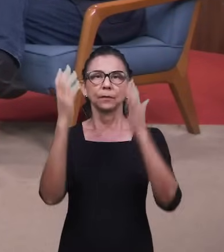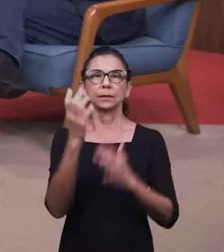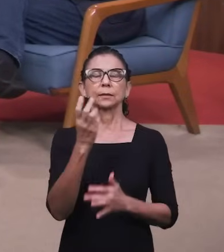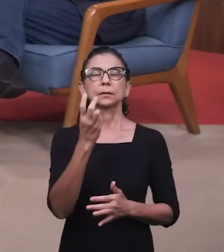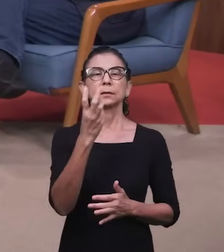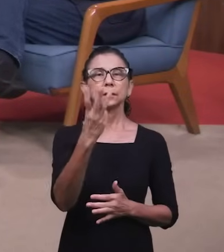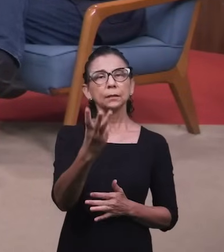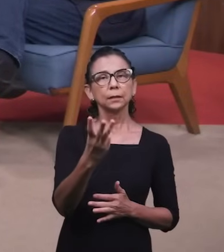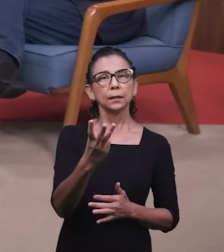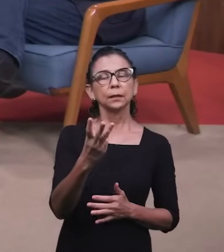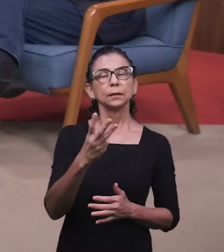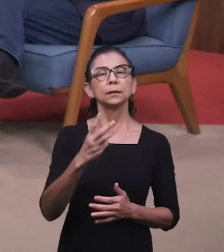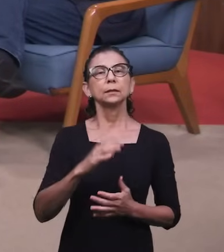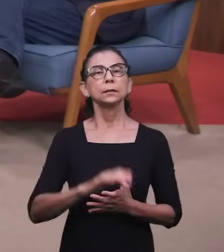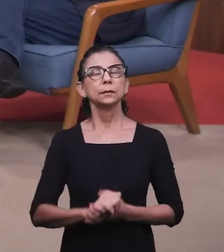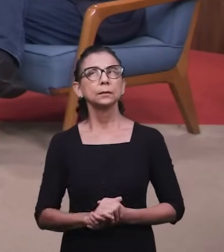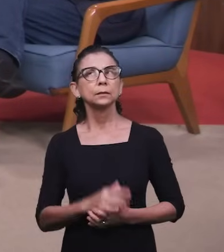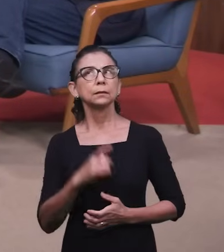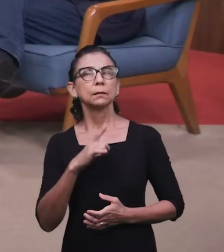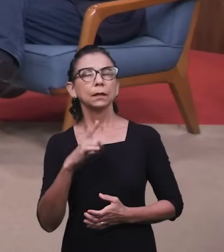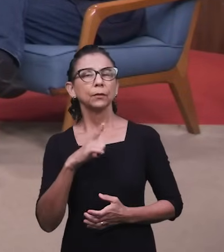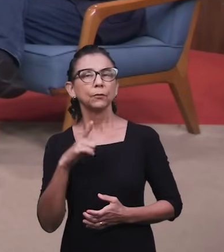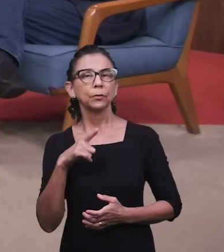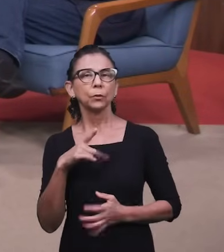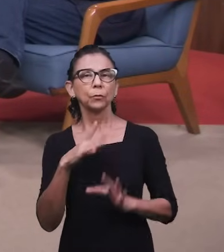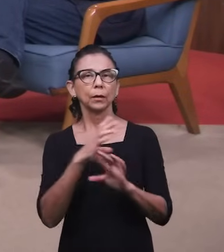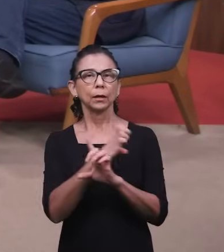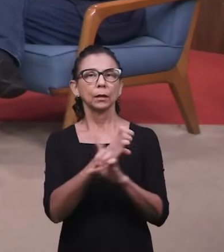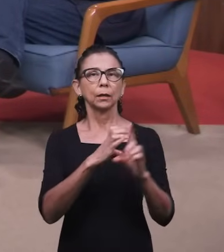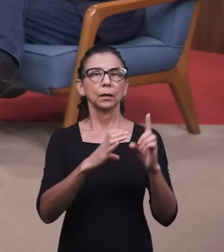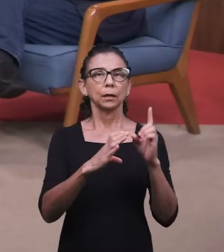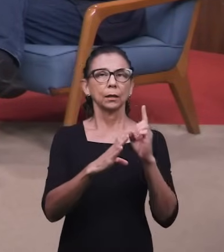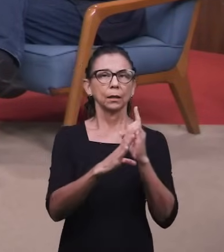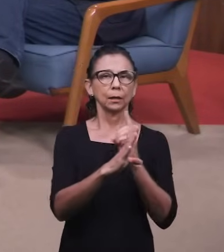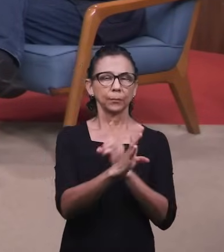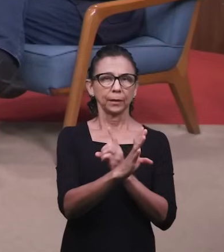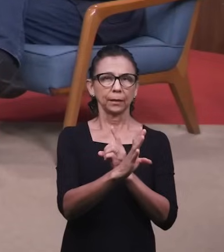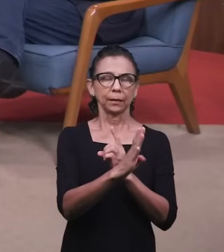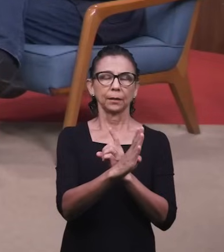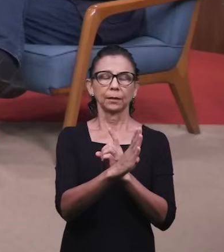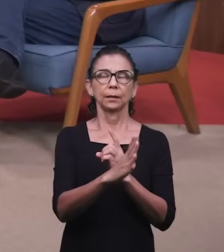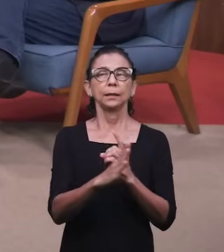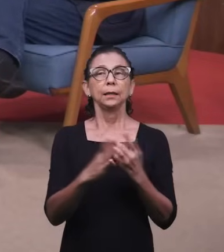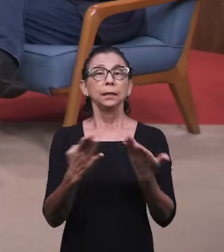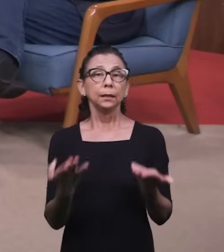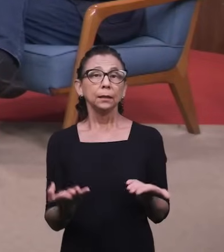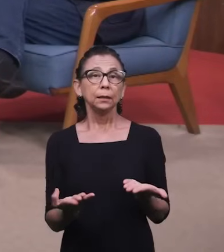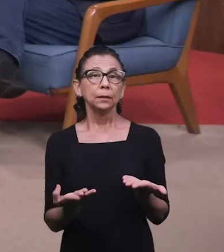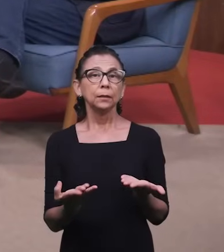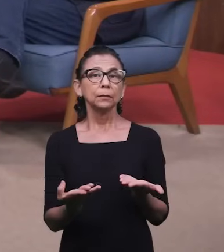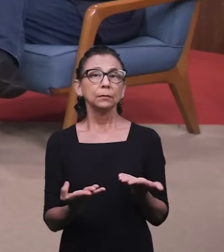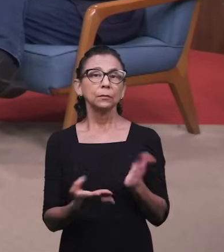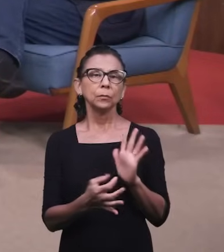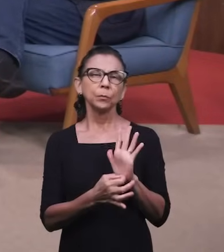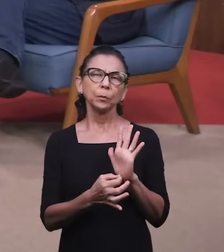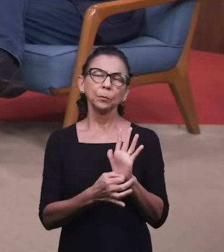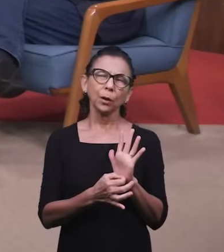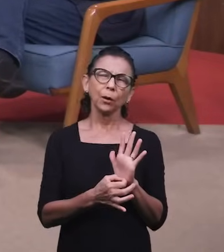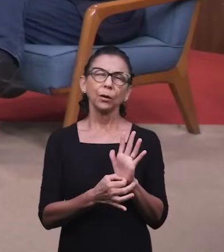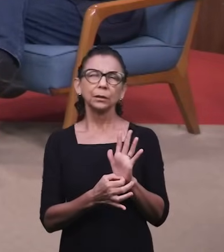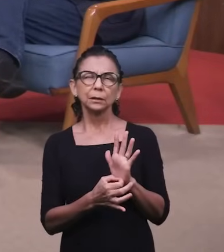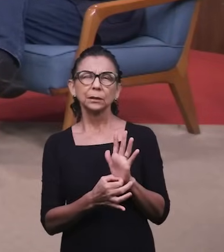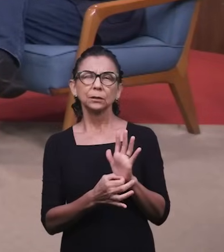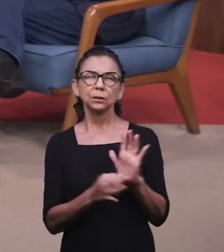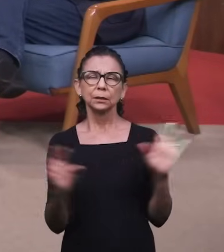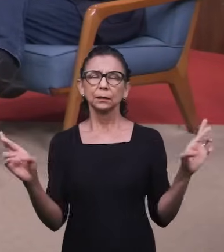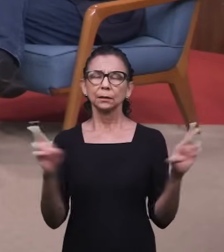as perguntas e preparado tudo, então, houve a proposta de se fazer uma associação entre vários aspectos do livro de Cantares e aquilo que